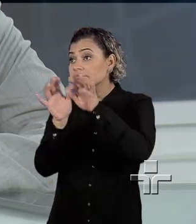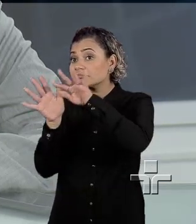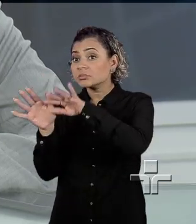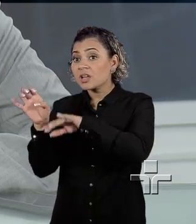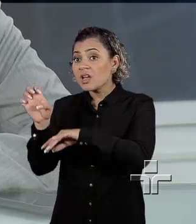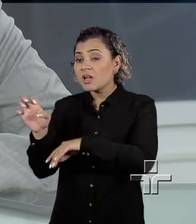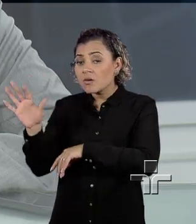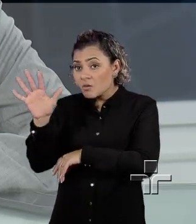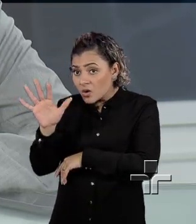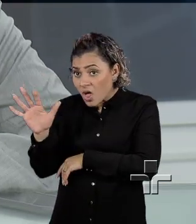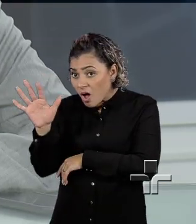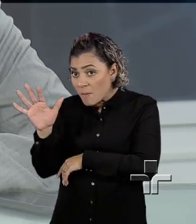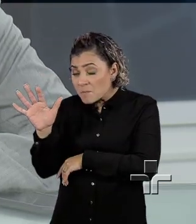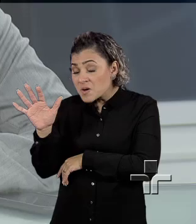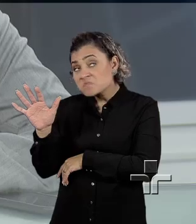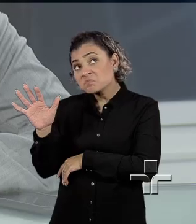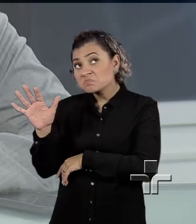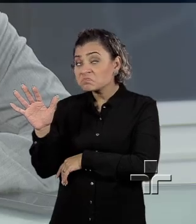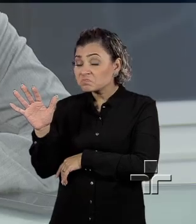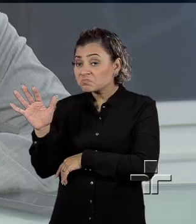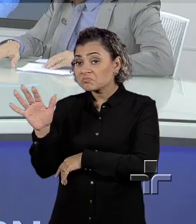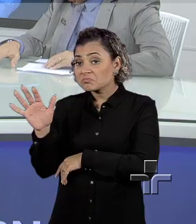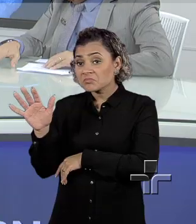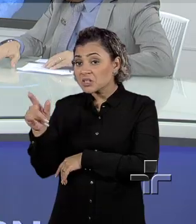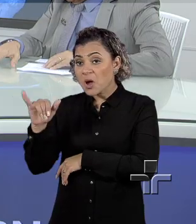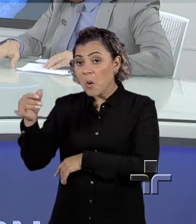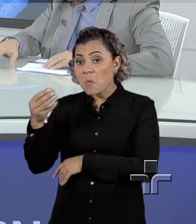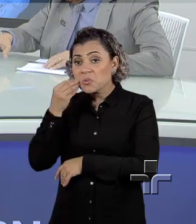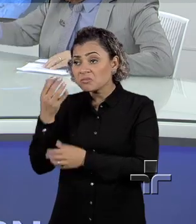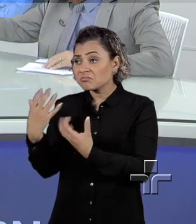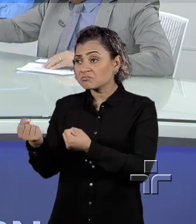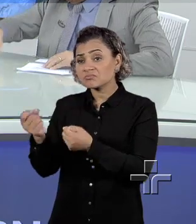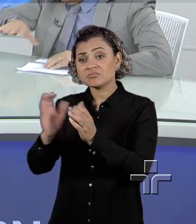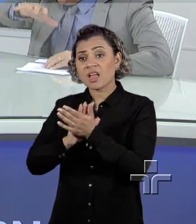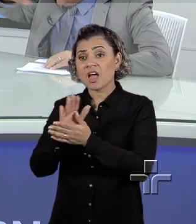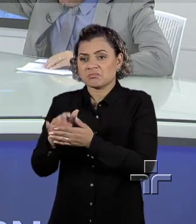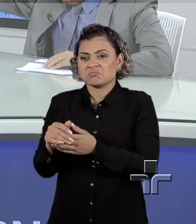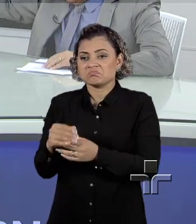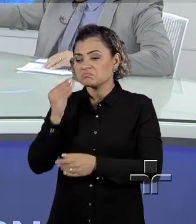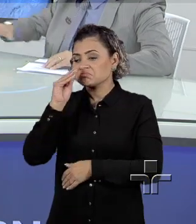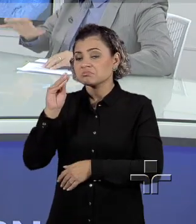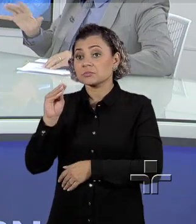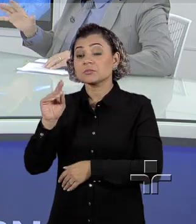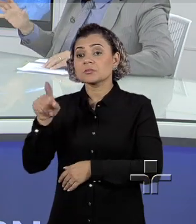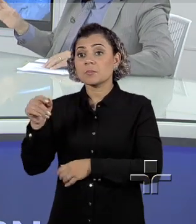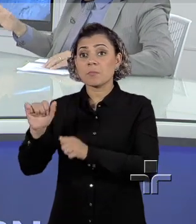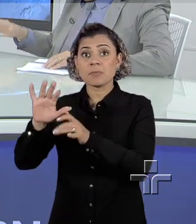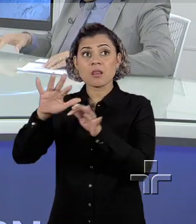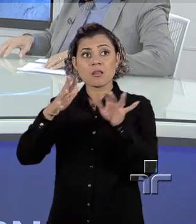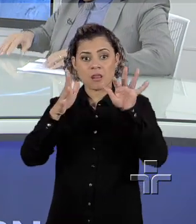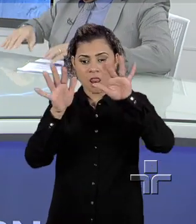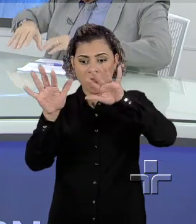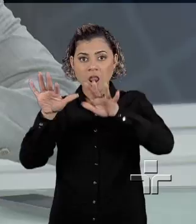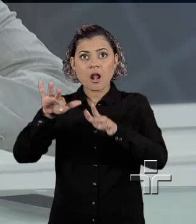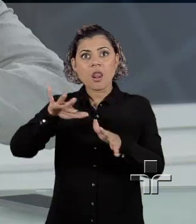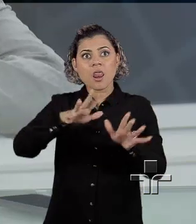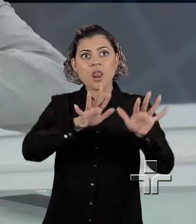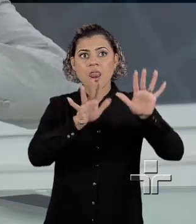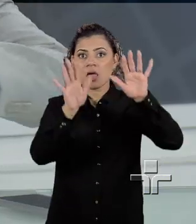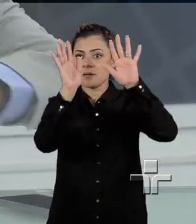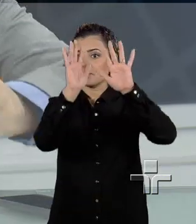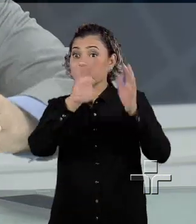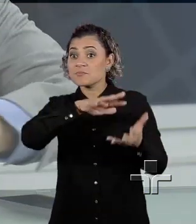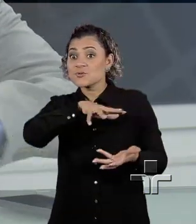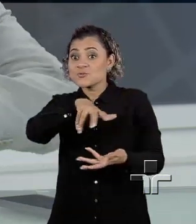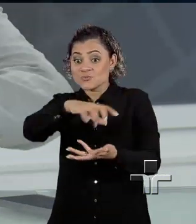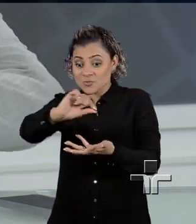minha visão, habitat para eles na Europa e saíram e se refugiaram em outros países. Então, há um grupo